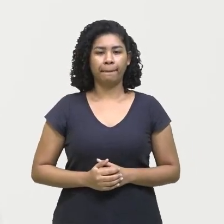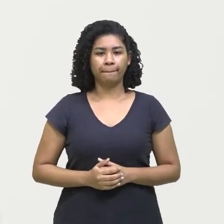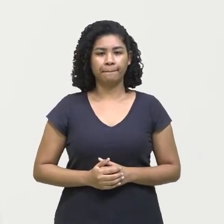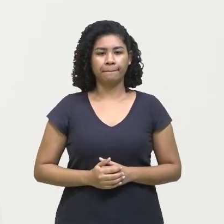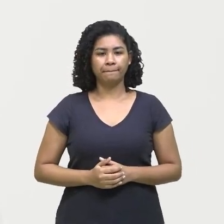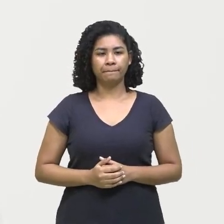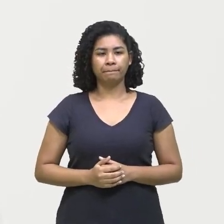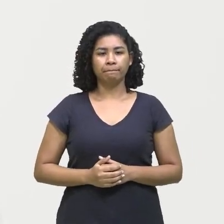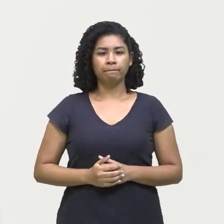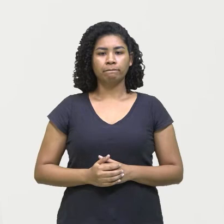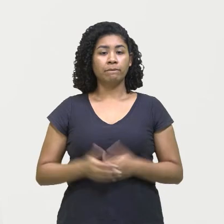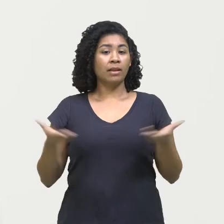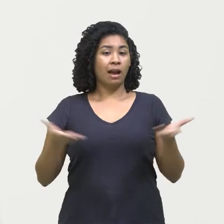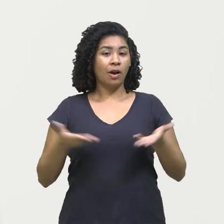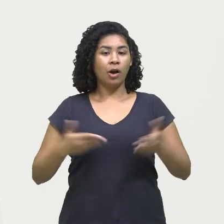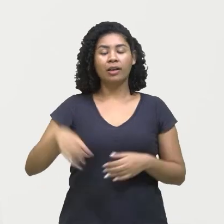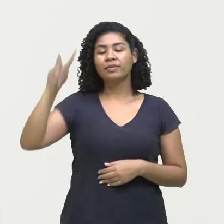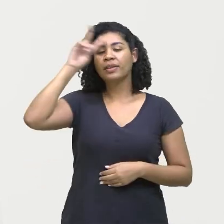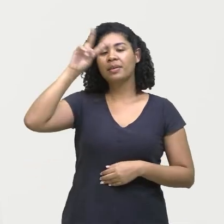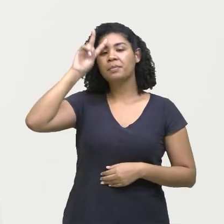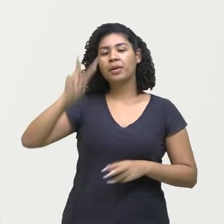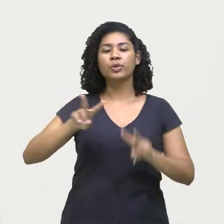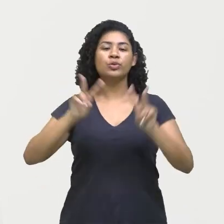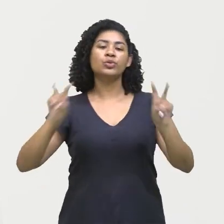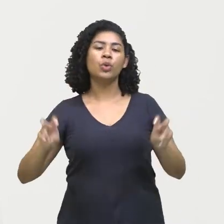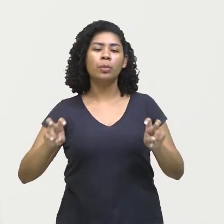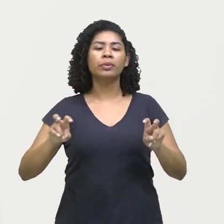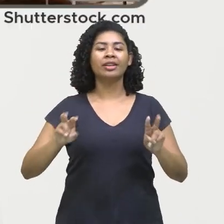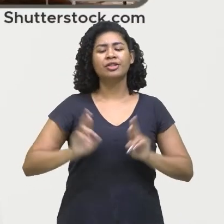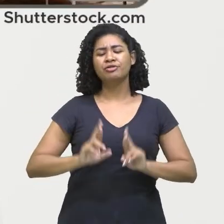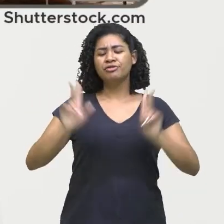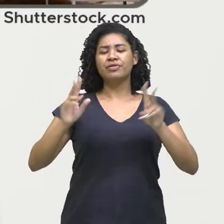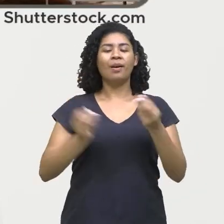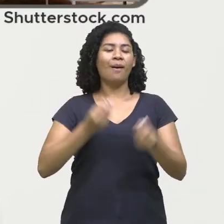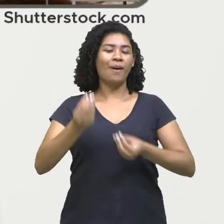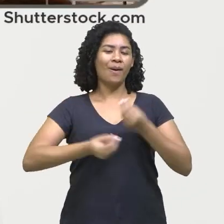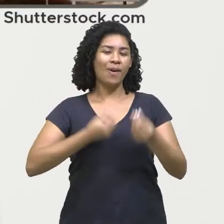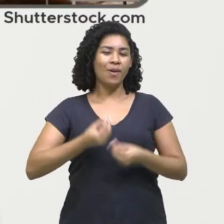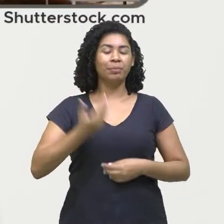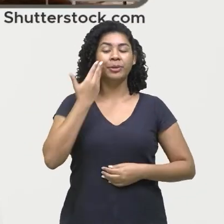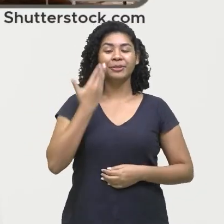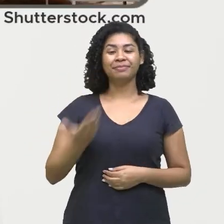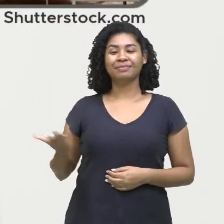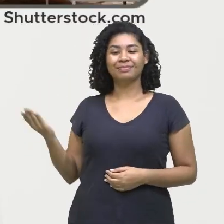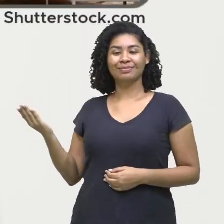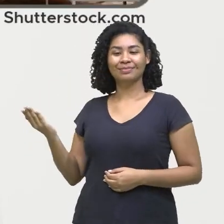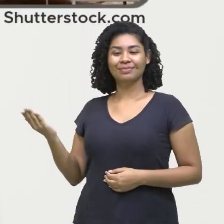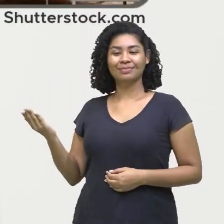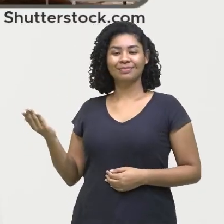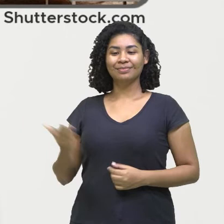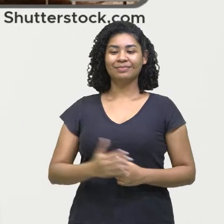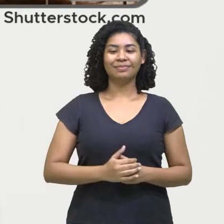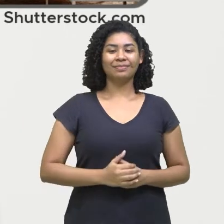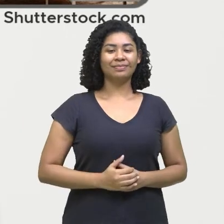E agora a gente vai relembrar um pouquinho também sobre essas diferenças, acompanha aqui comigo.